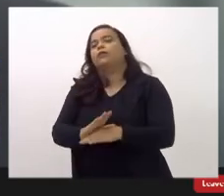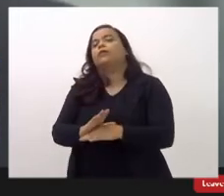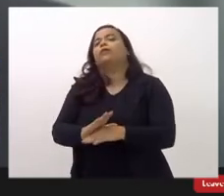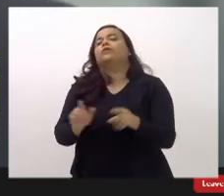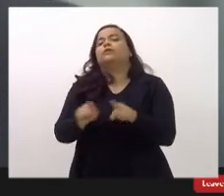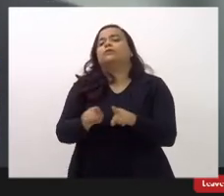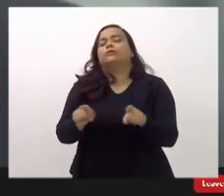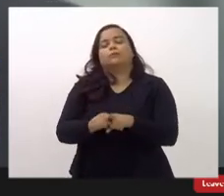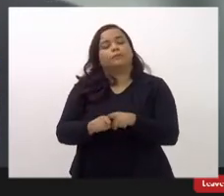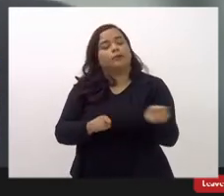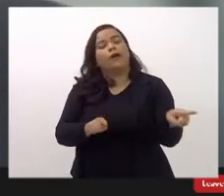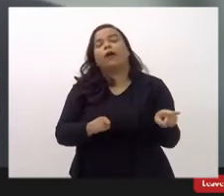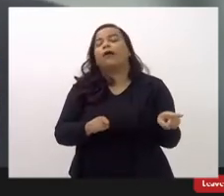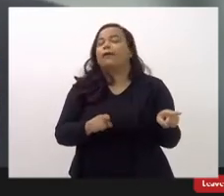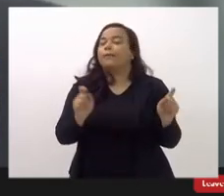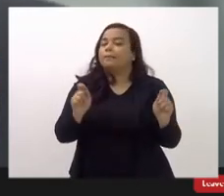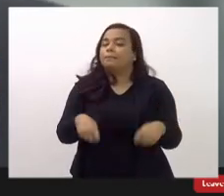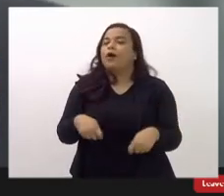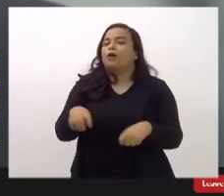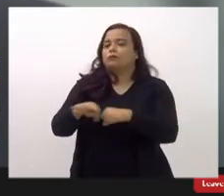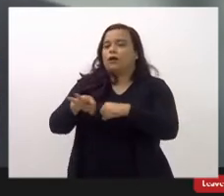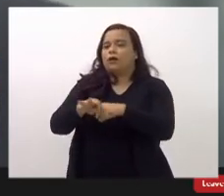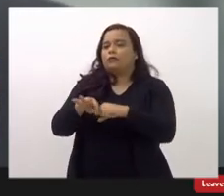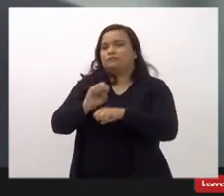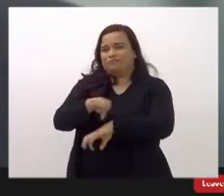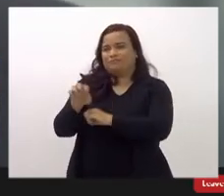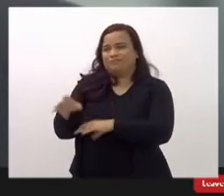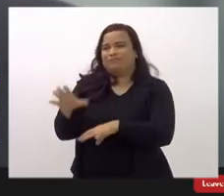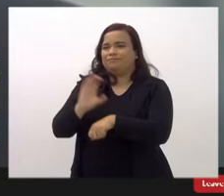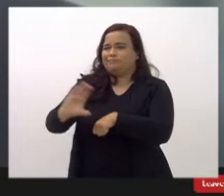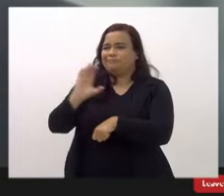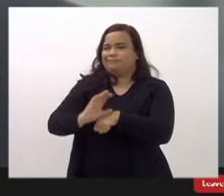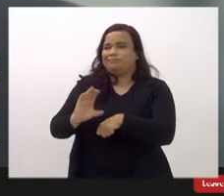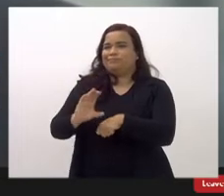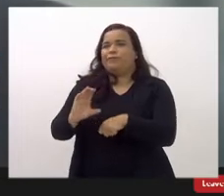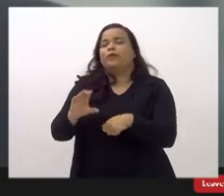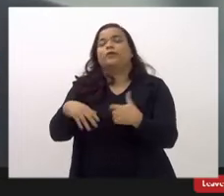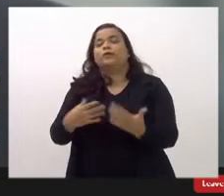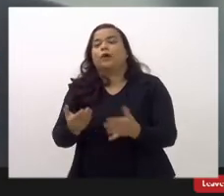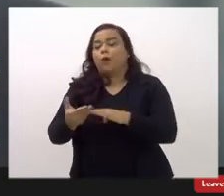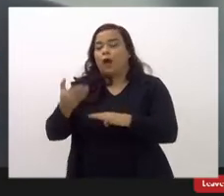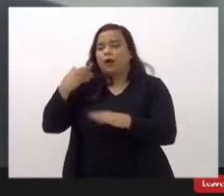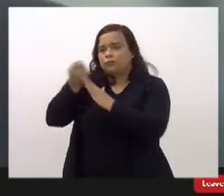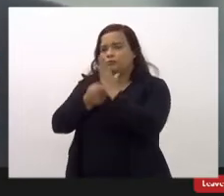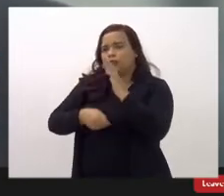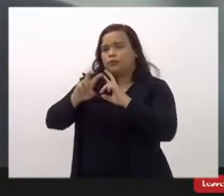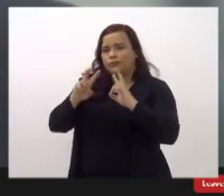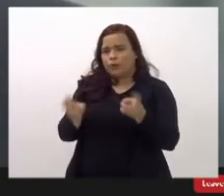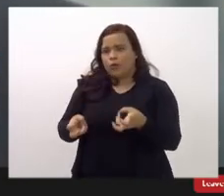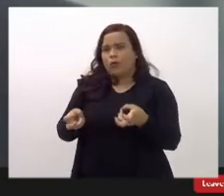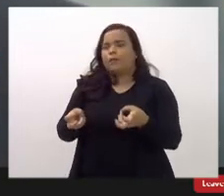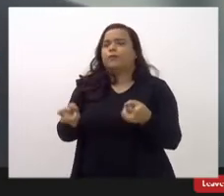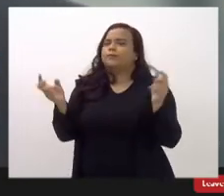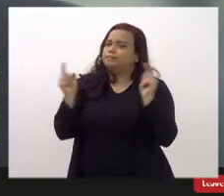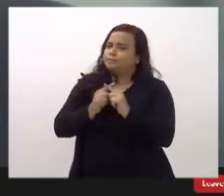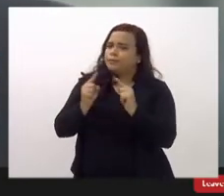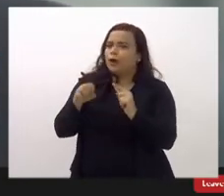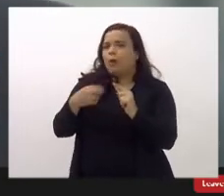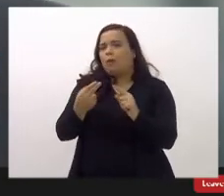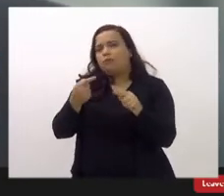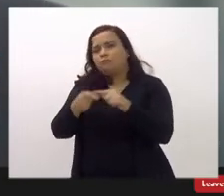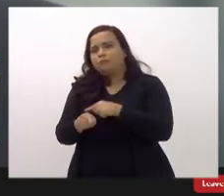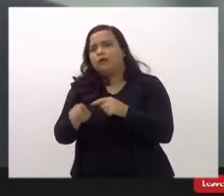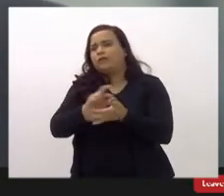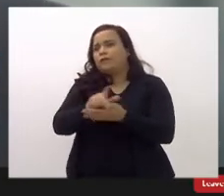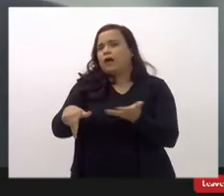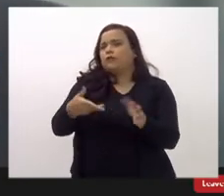técnico, espancando assim qualquer dúvida que pudessem ter suscitadas na interpretação da antiga redação sobre sua aplicabilidade às diversas